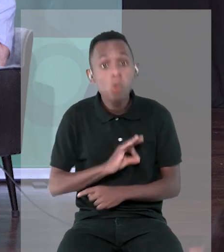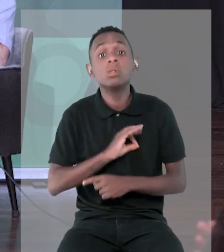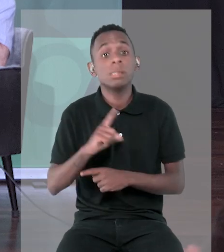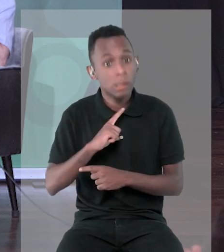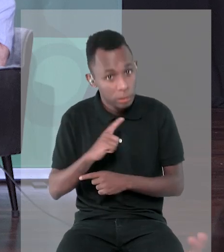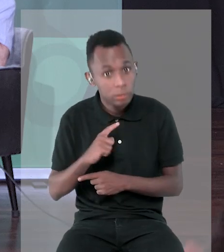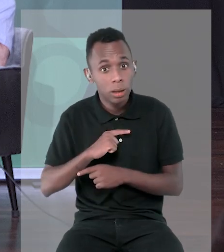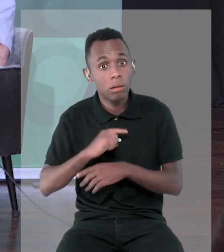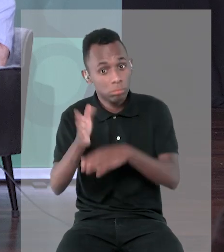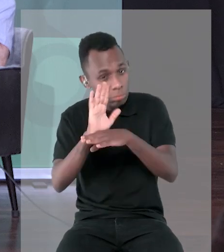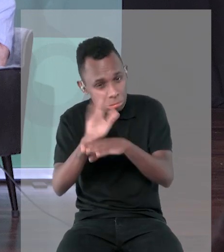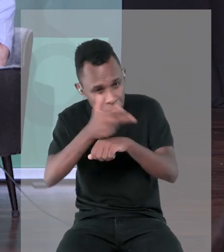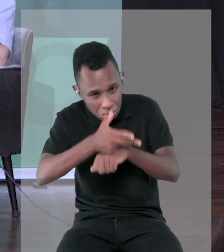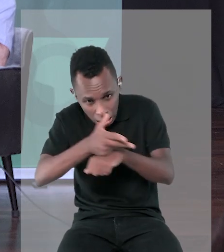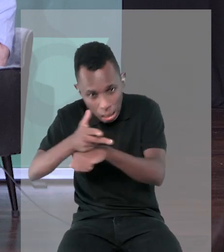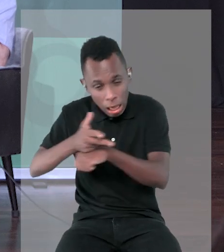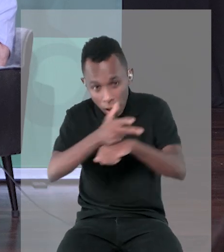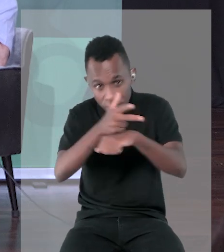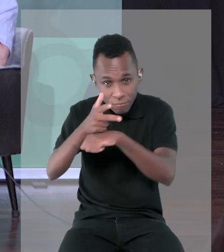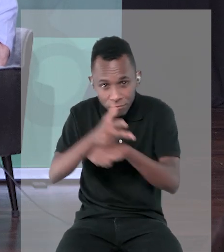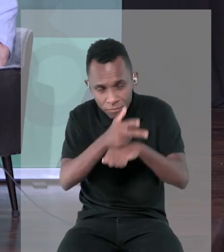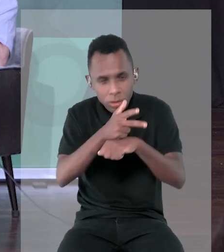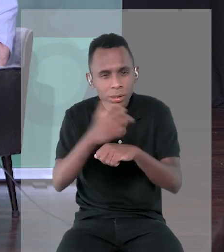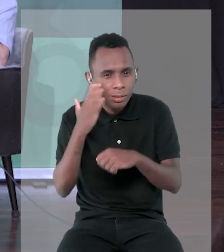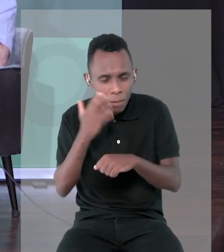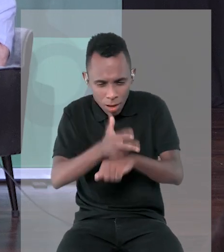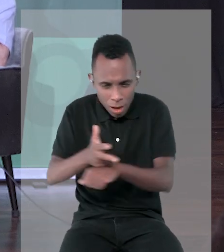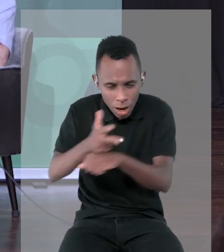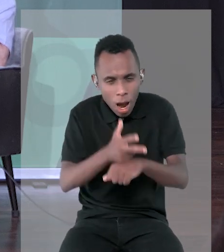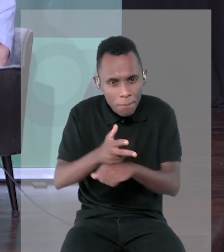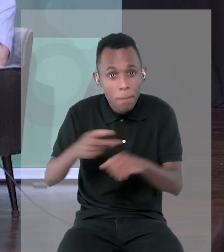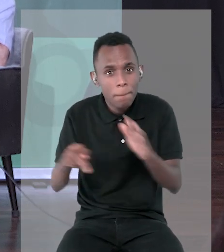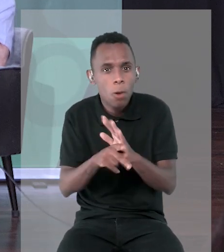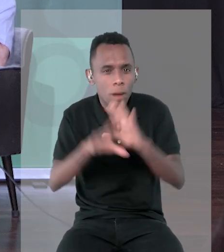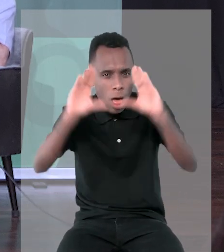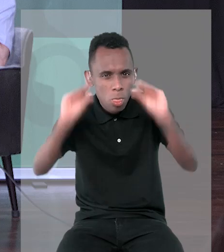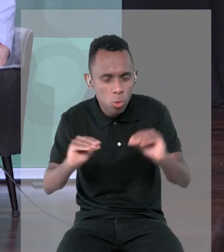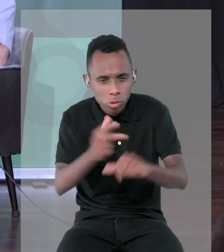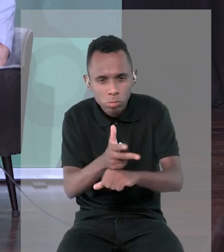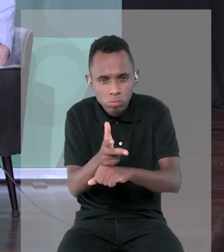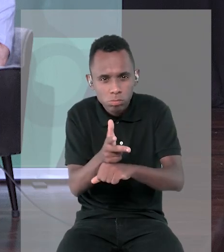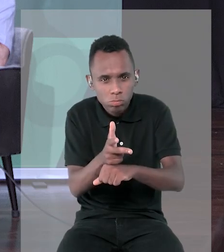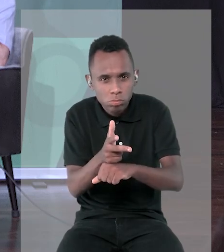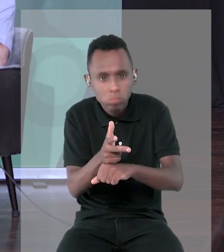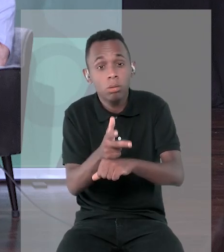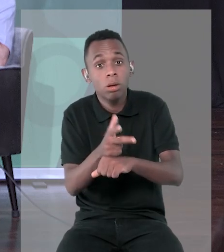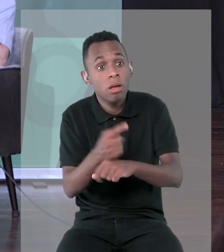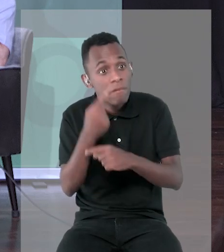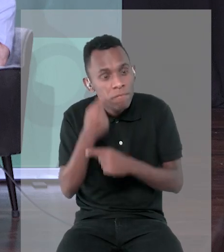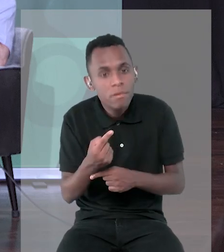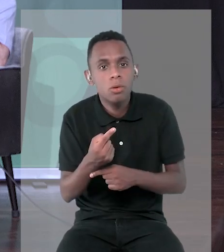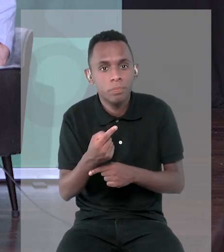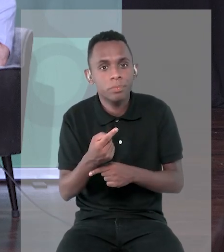da BBC, veio filmar uns 4 anos atrás. Botaram aquelas câmeras, né, que filmam à noite, exato. E eles